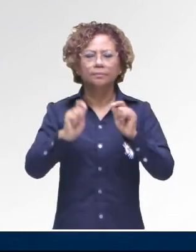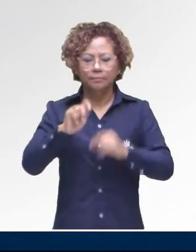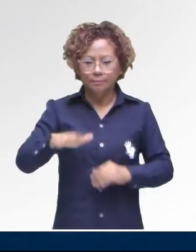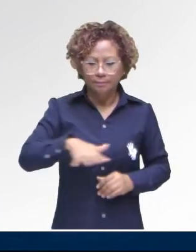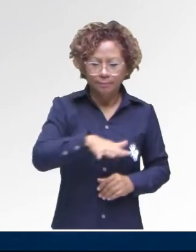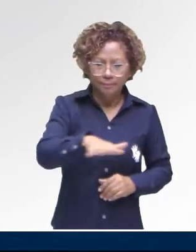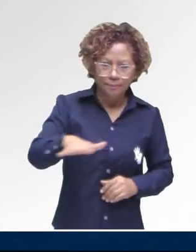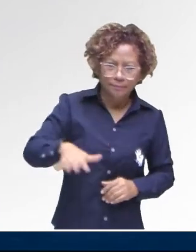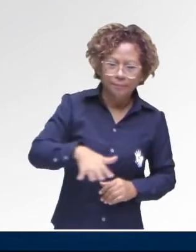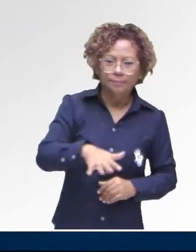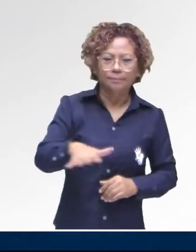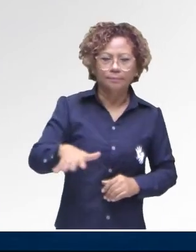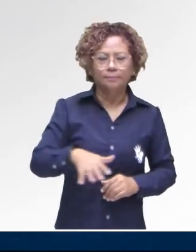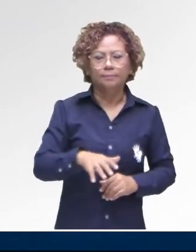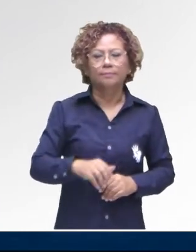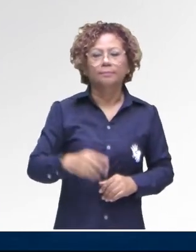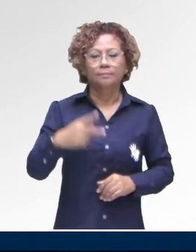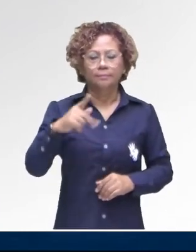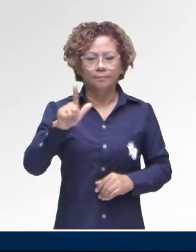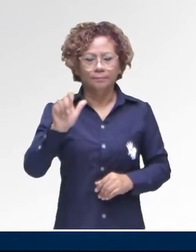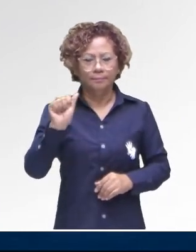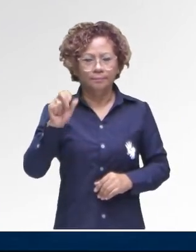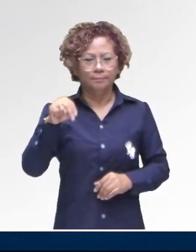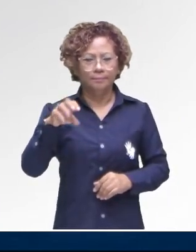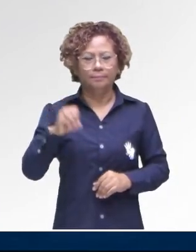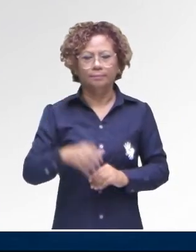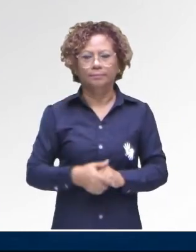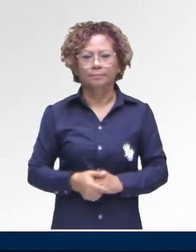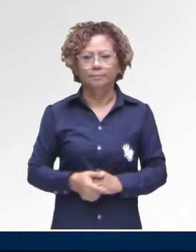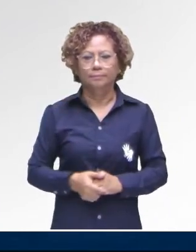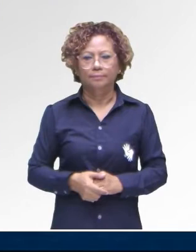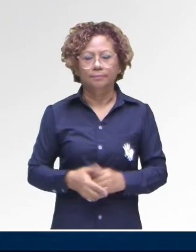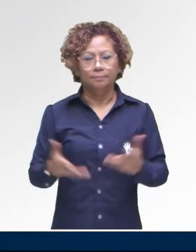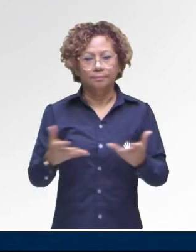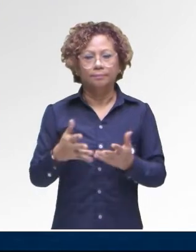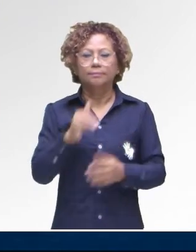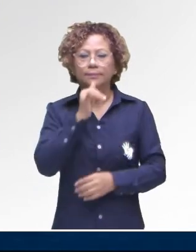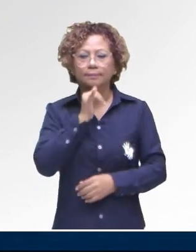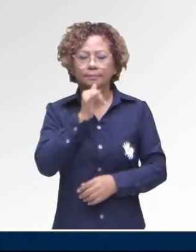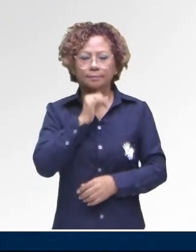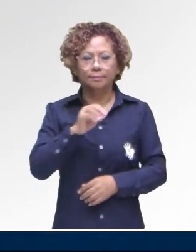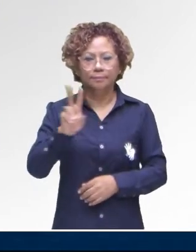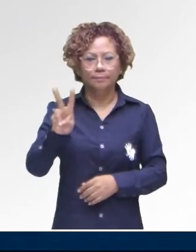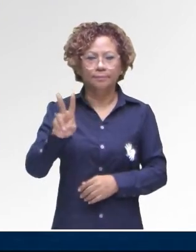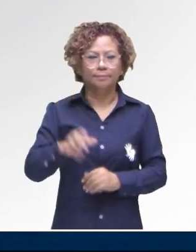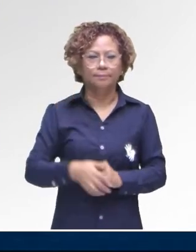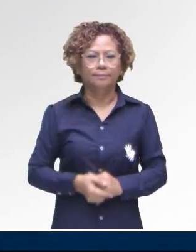espacial. Então vamos aqui para o nosso exemplo 2.